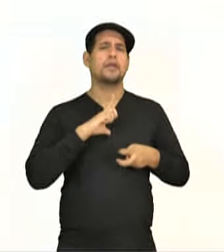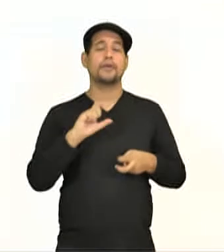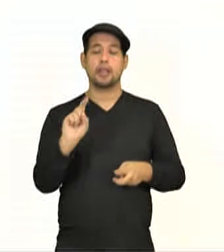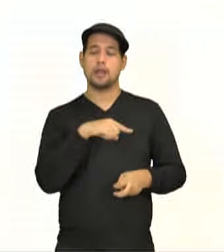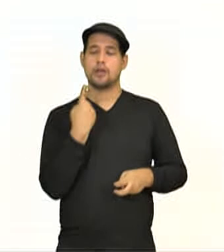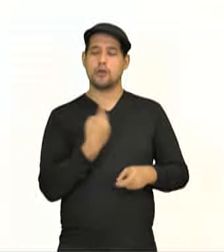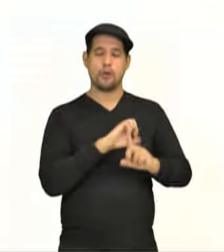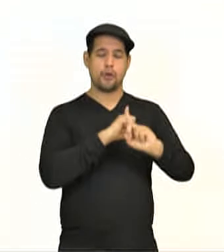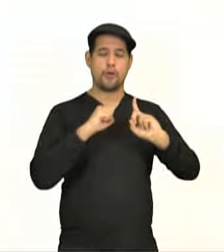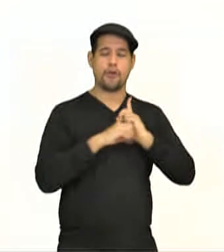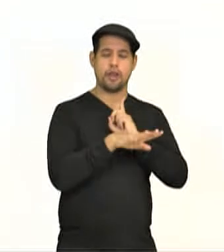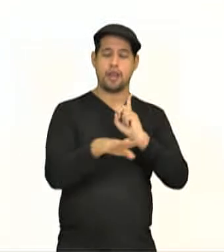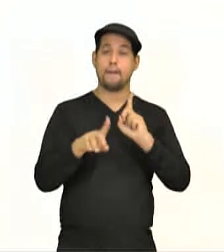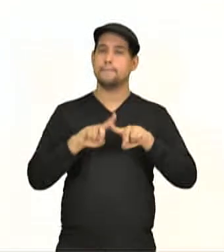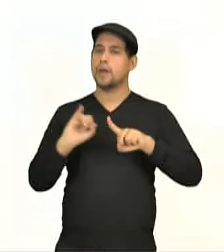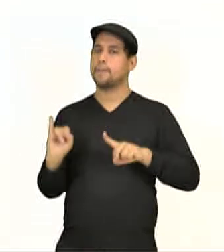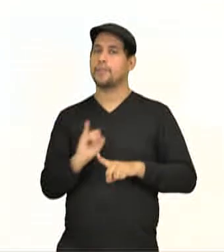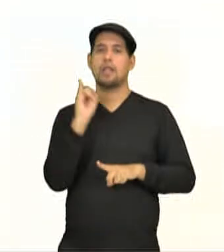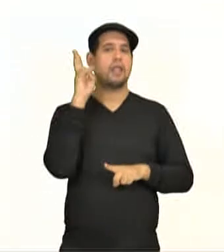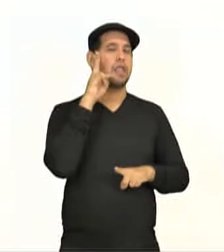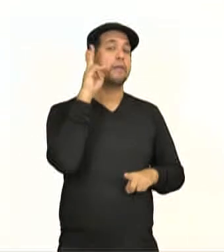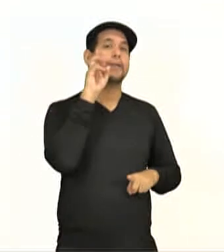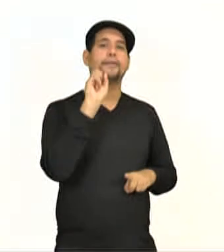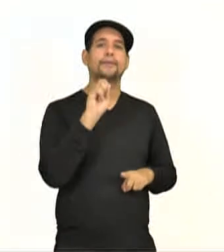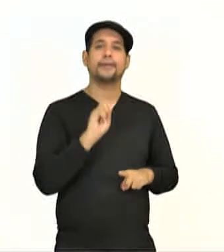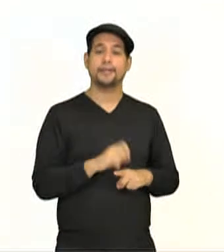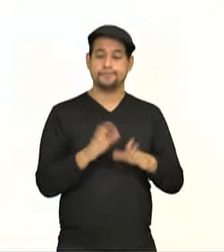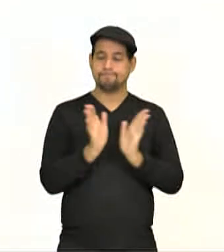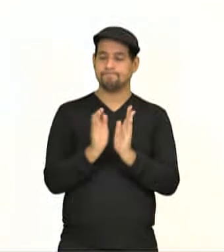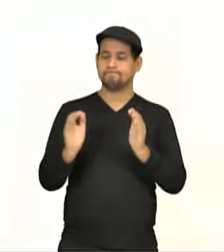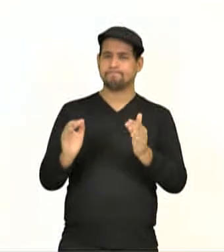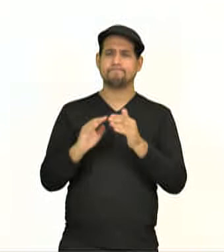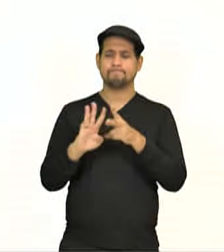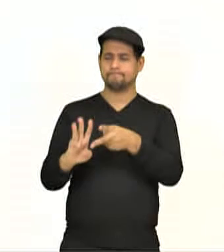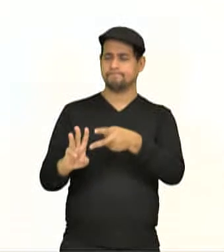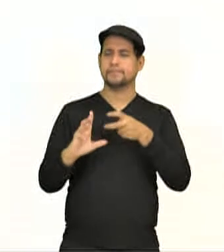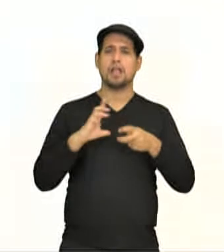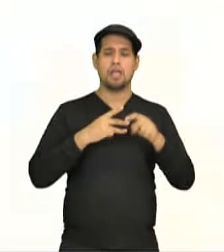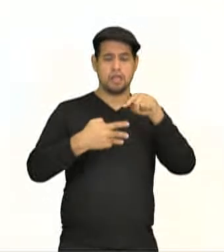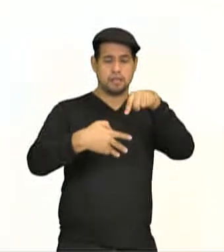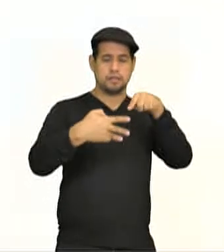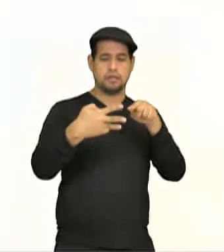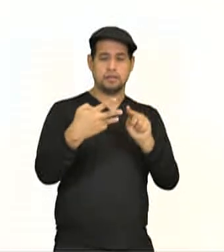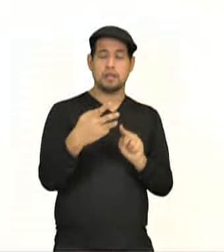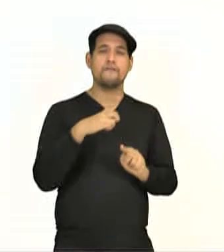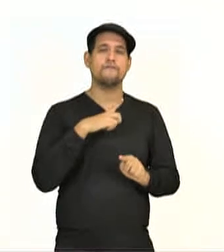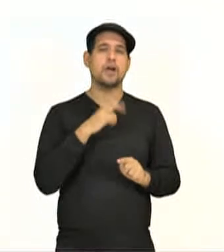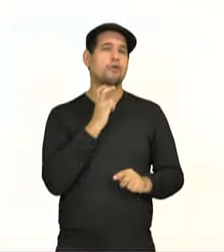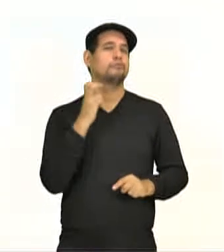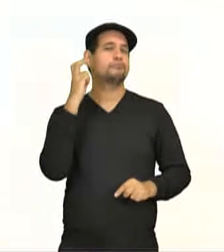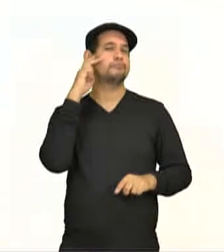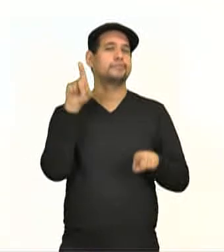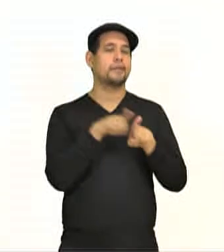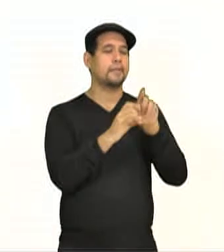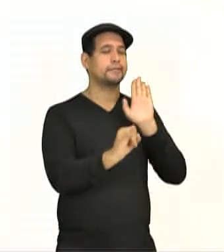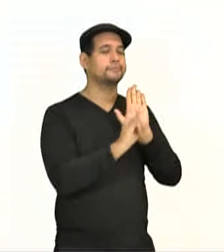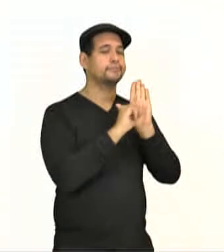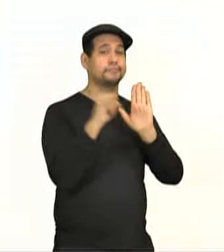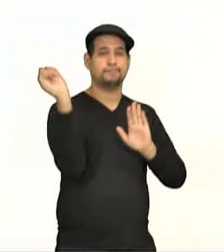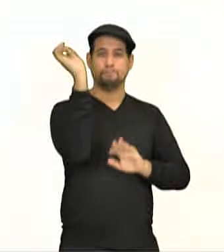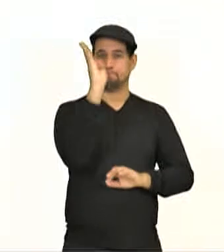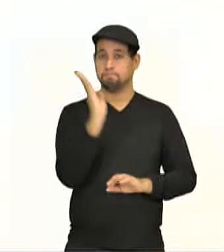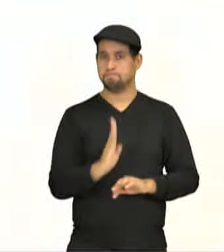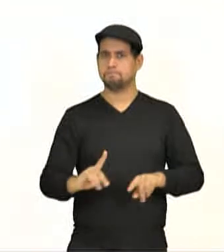nossa sociedade. Lembrando você que a matriz indígena é uma das 3 matrizes que formam a cultura e a identidade do